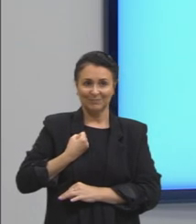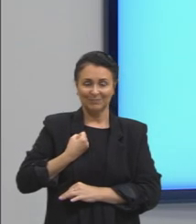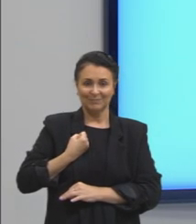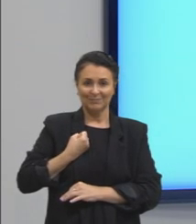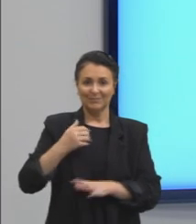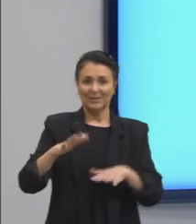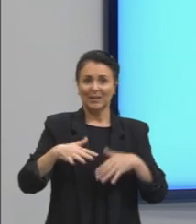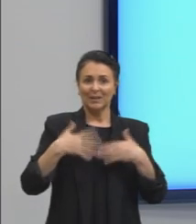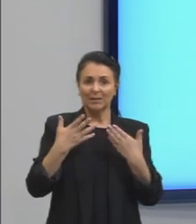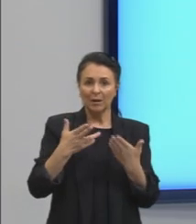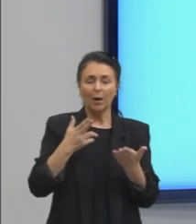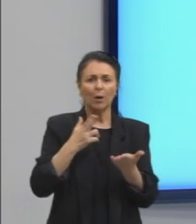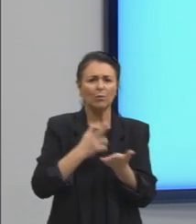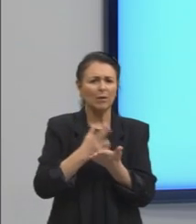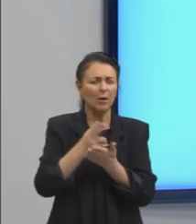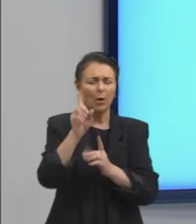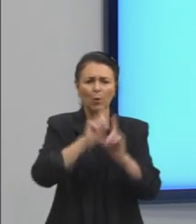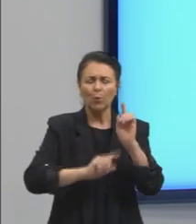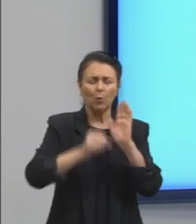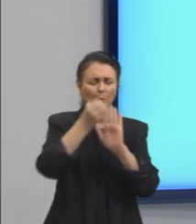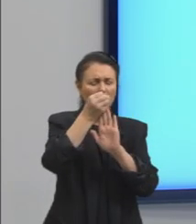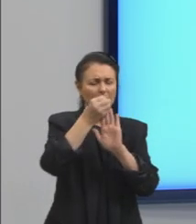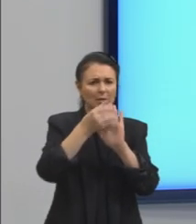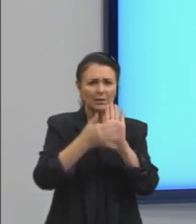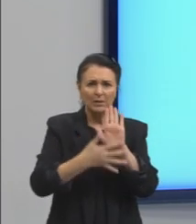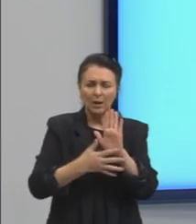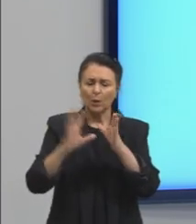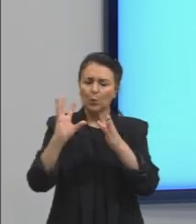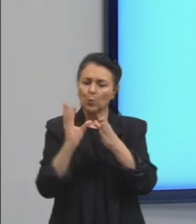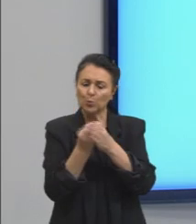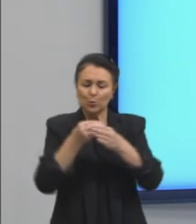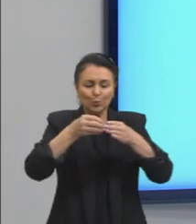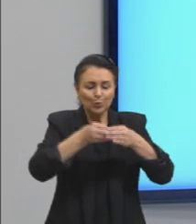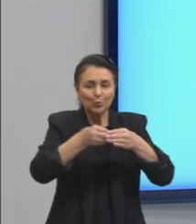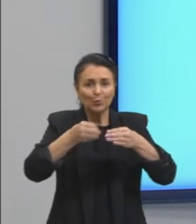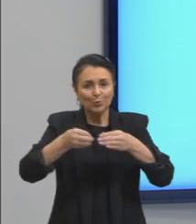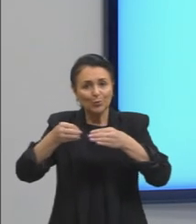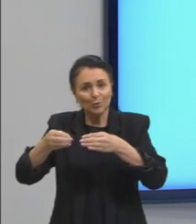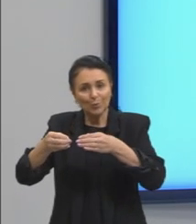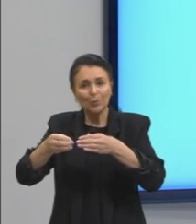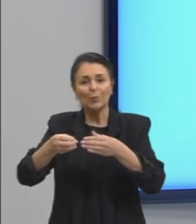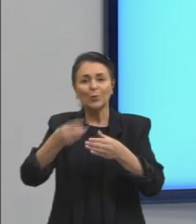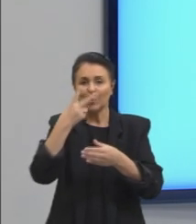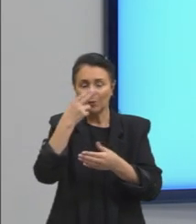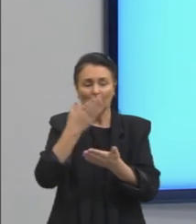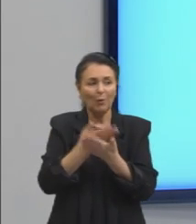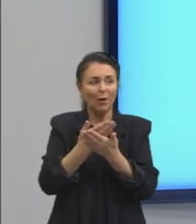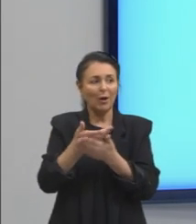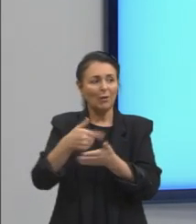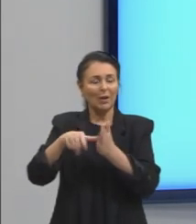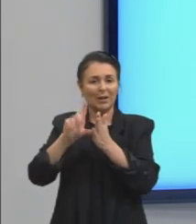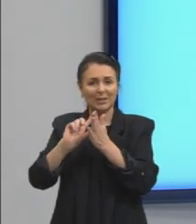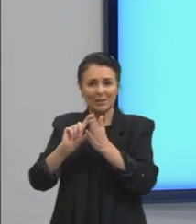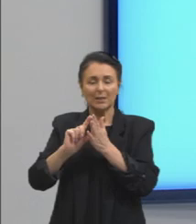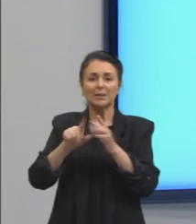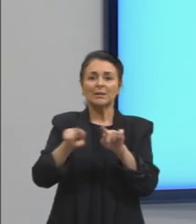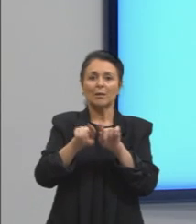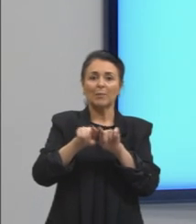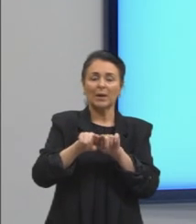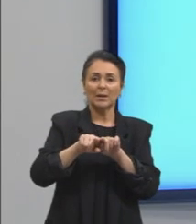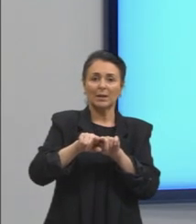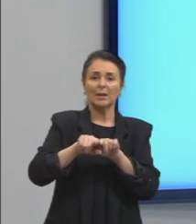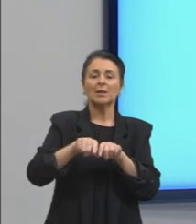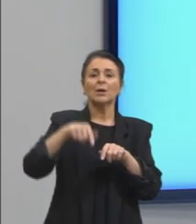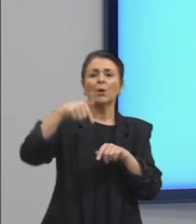então aqui segue algumas definições né algumas coisas subconjuntos como a gente já viu na aula anterior certo conjunto dos naturais que a gente